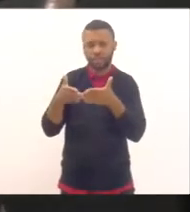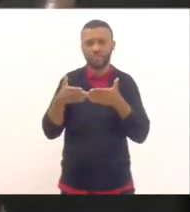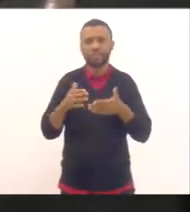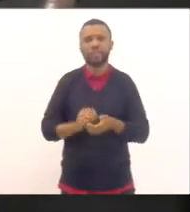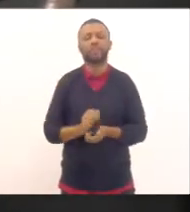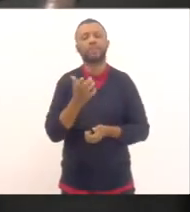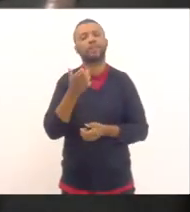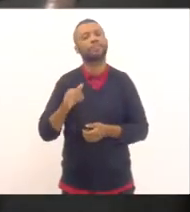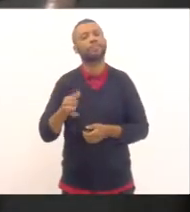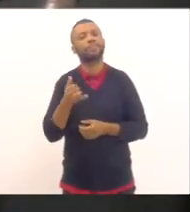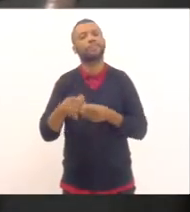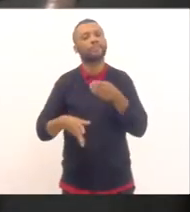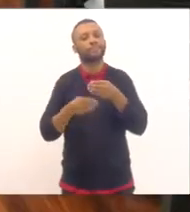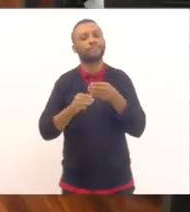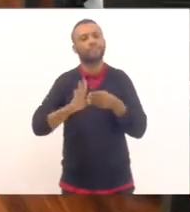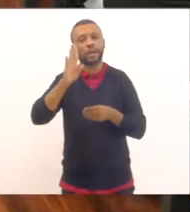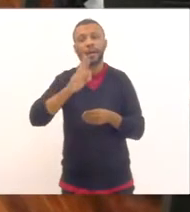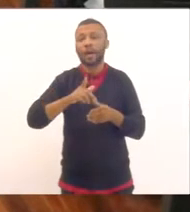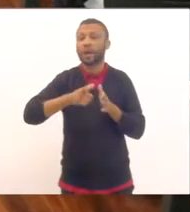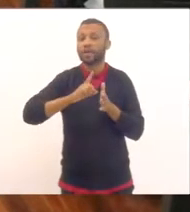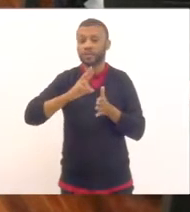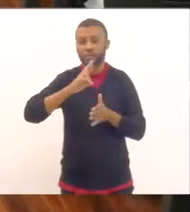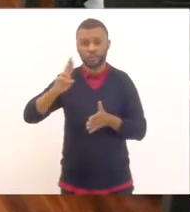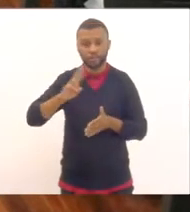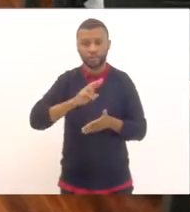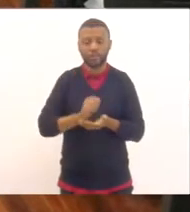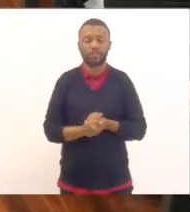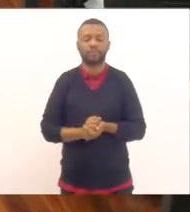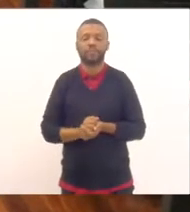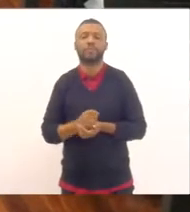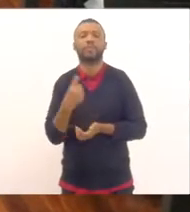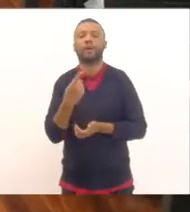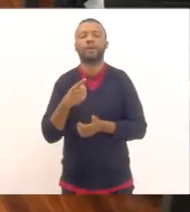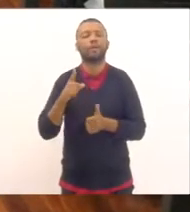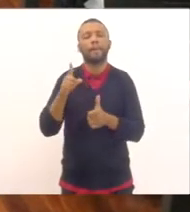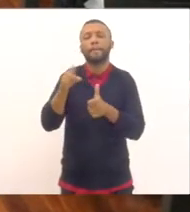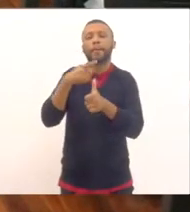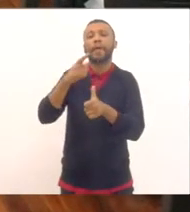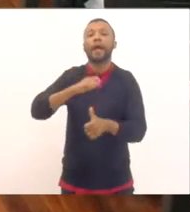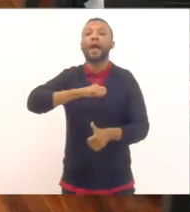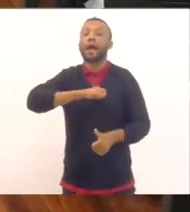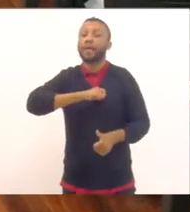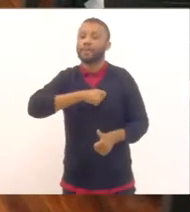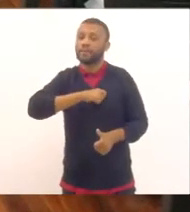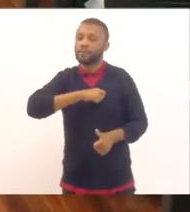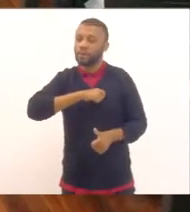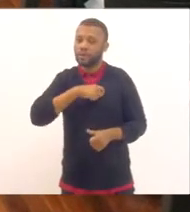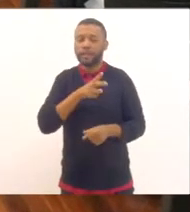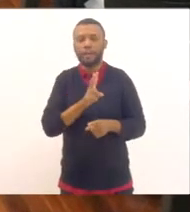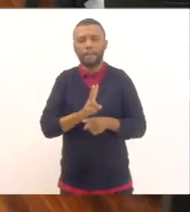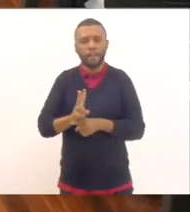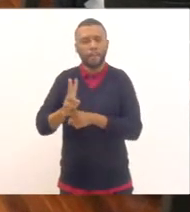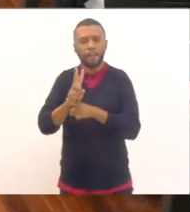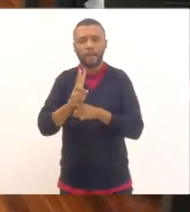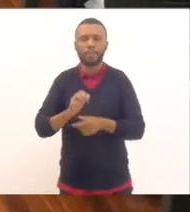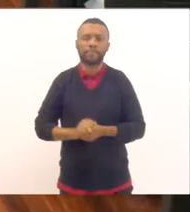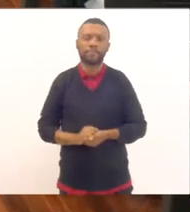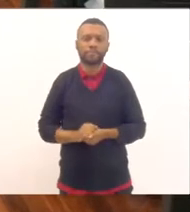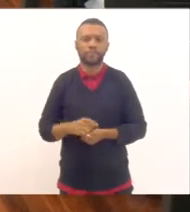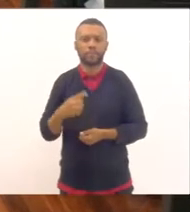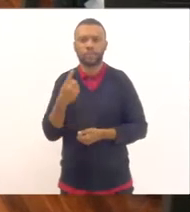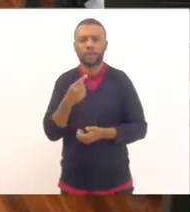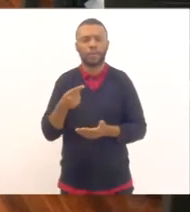se me permite acrescentar sua resposta Coronel é quando nós fizemos a primeira inspeção a primeira vistoria nós